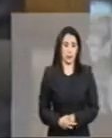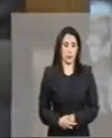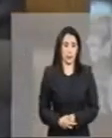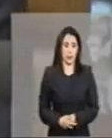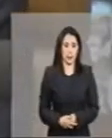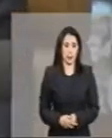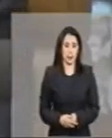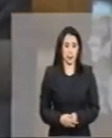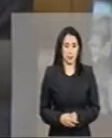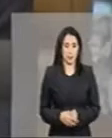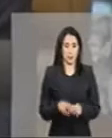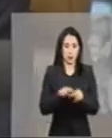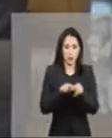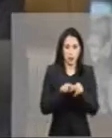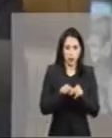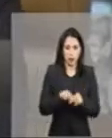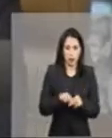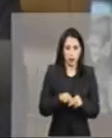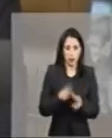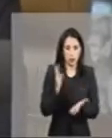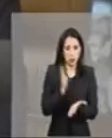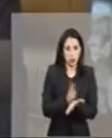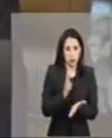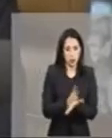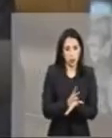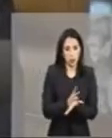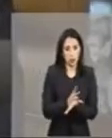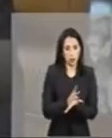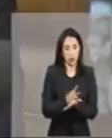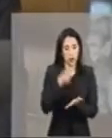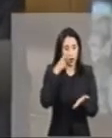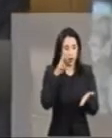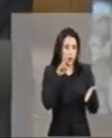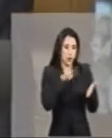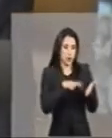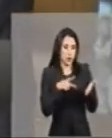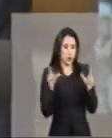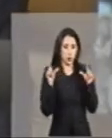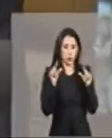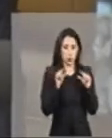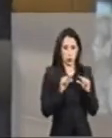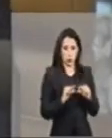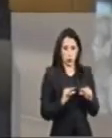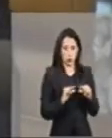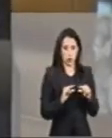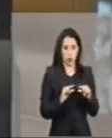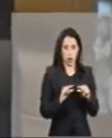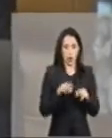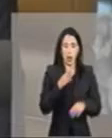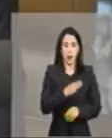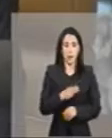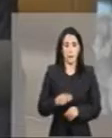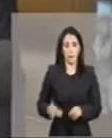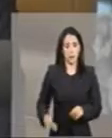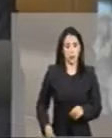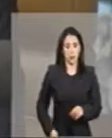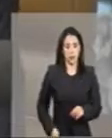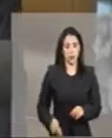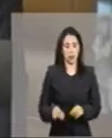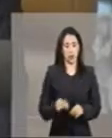mesmo, leio na síntese feita pelo eminente ministro relator Luiz Edson